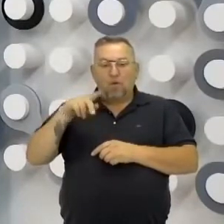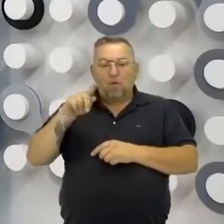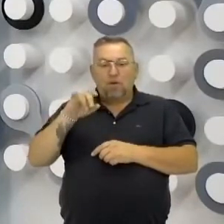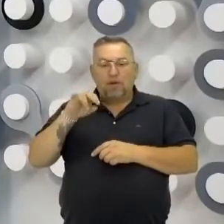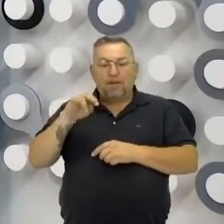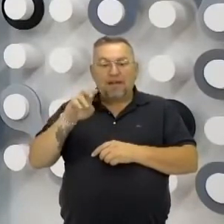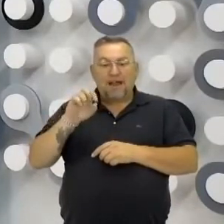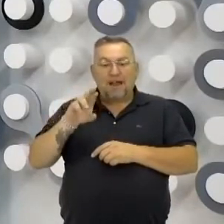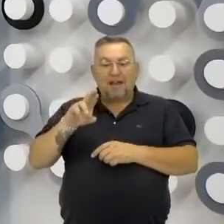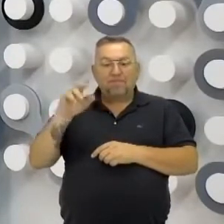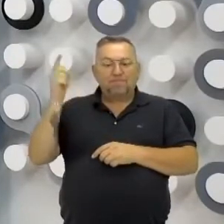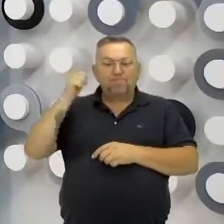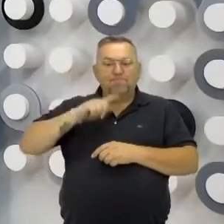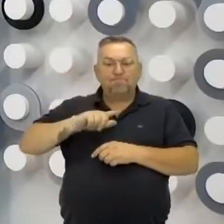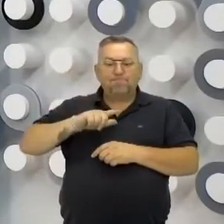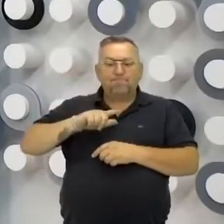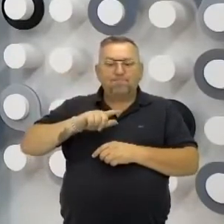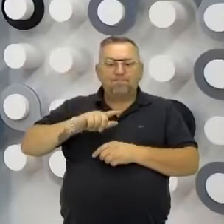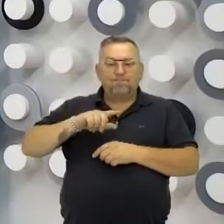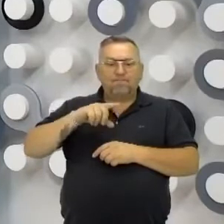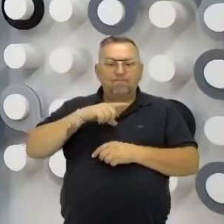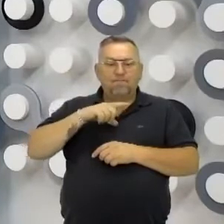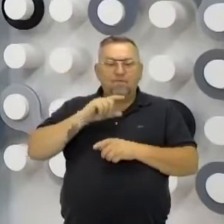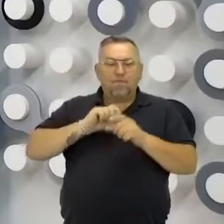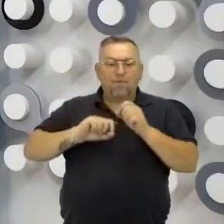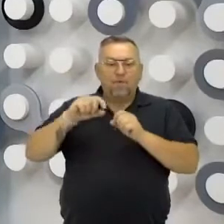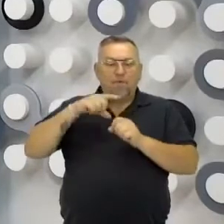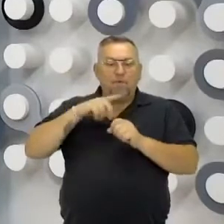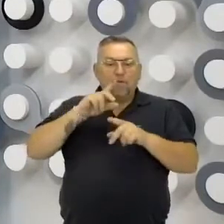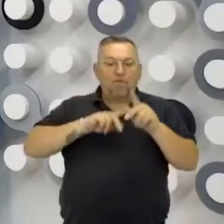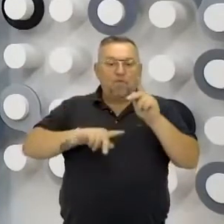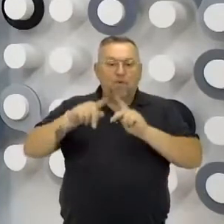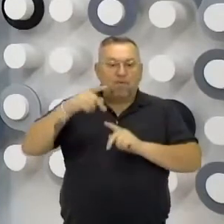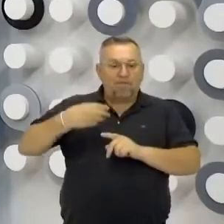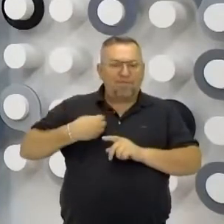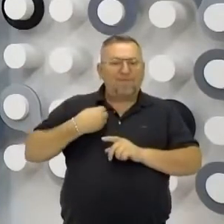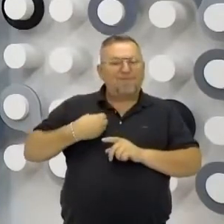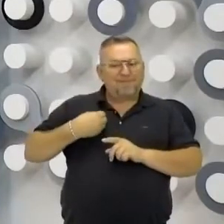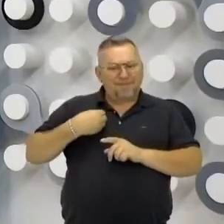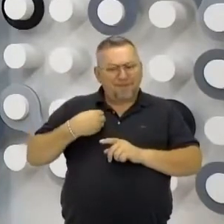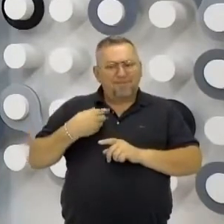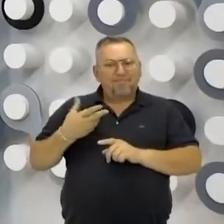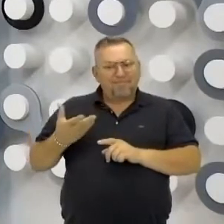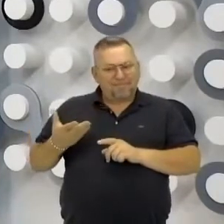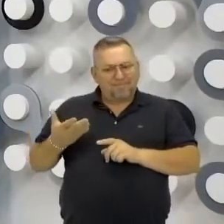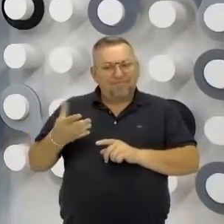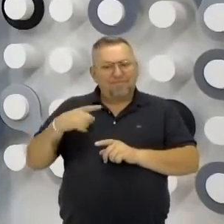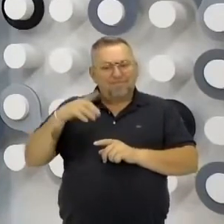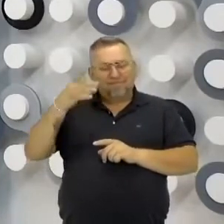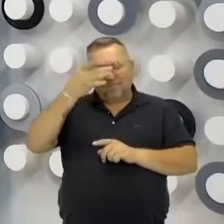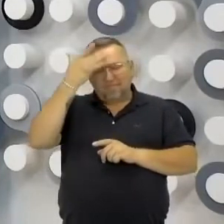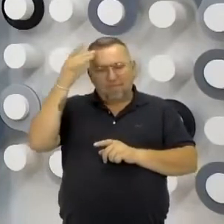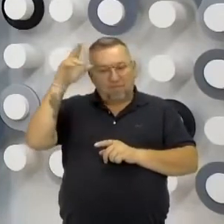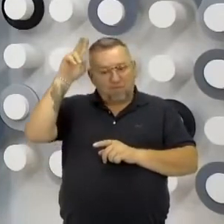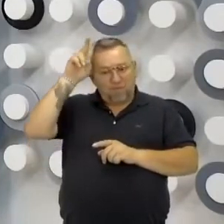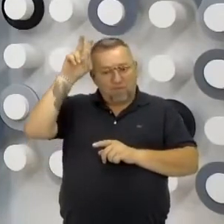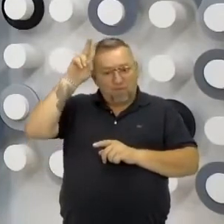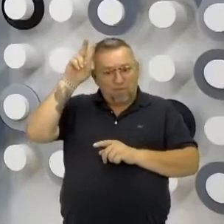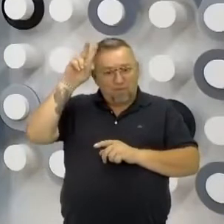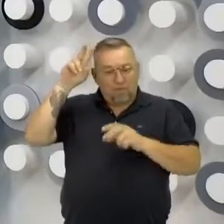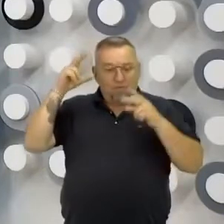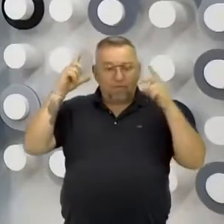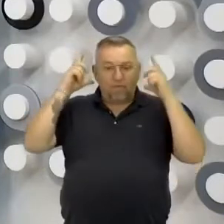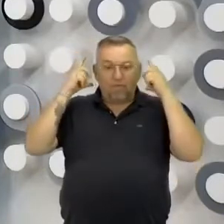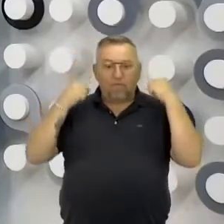críticas em relação à conquista. Afinal de contas, já tinham povos morando aqui, vocês sabem, né? Tinham os povos indígenas, os incas,